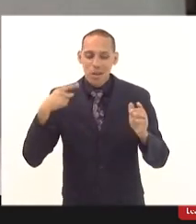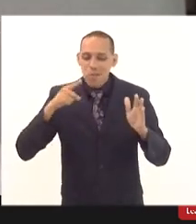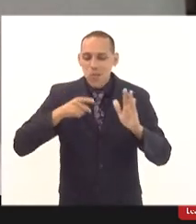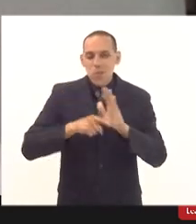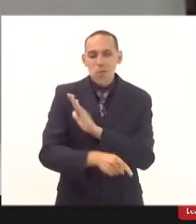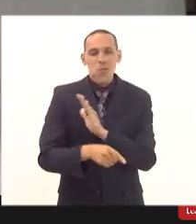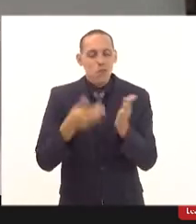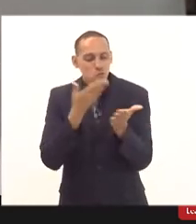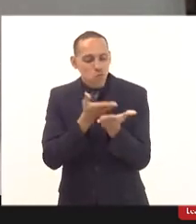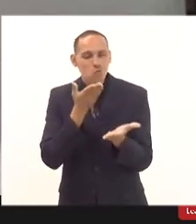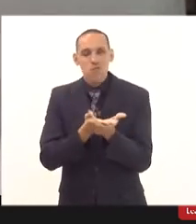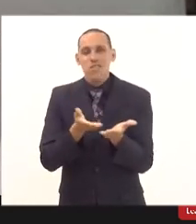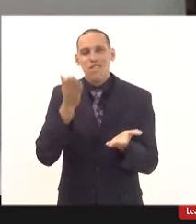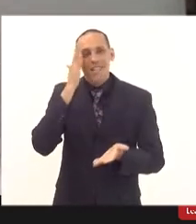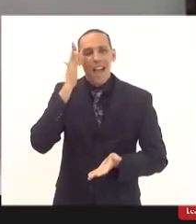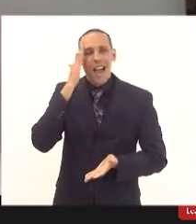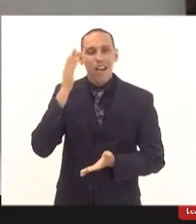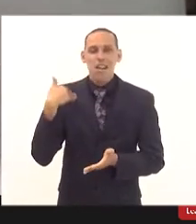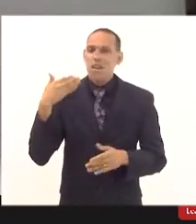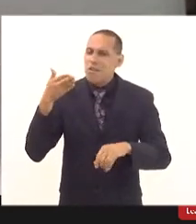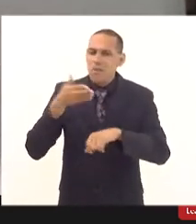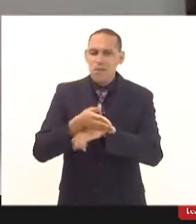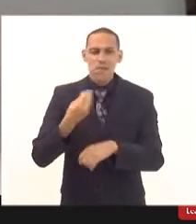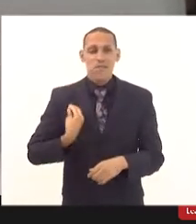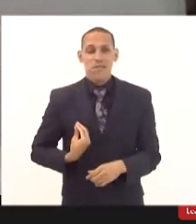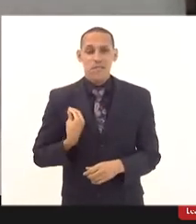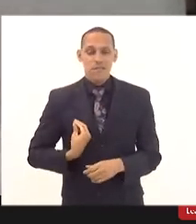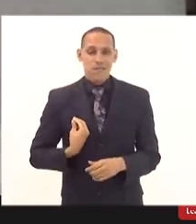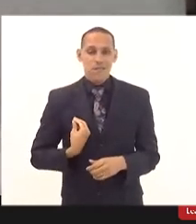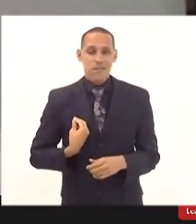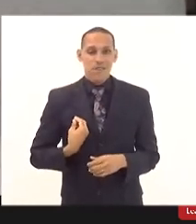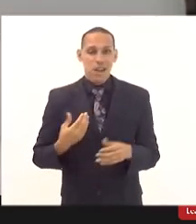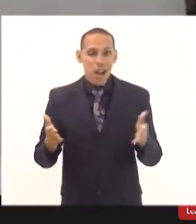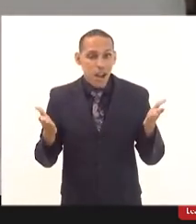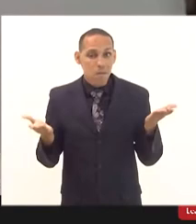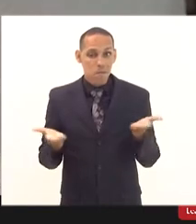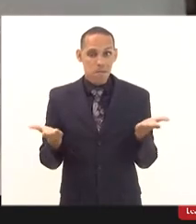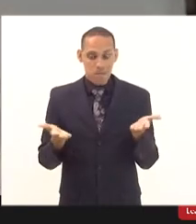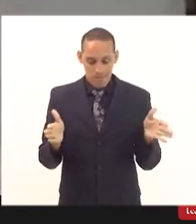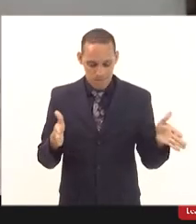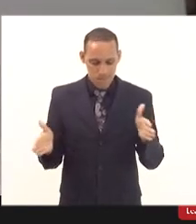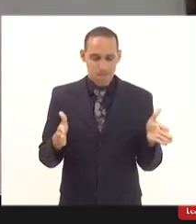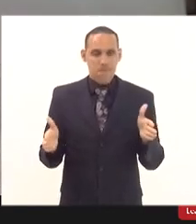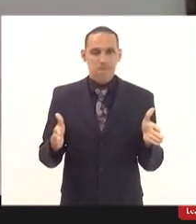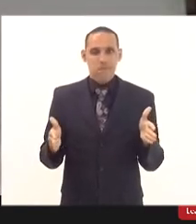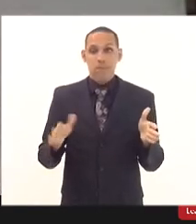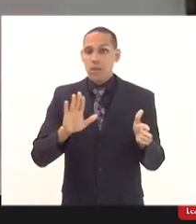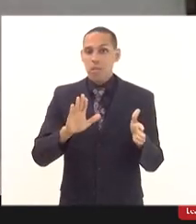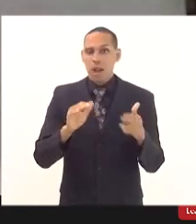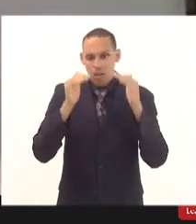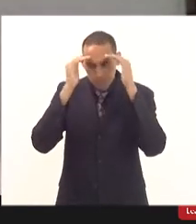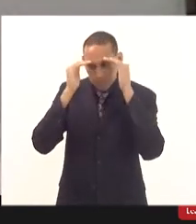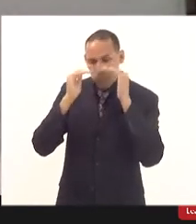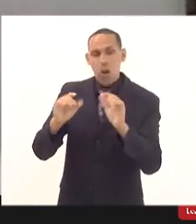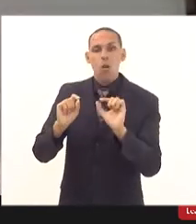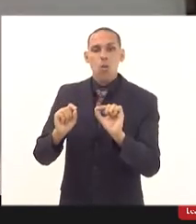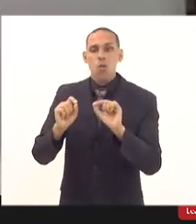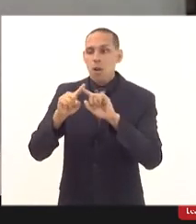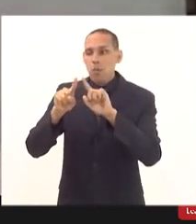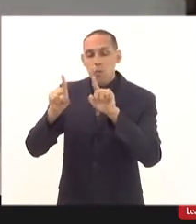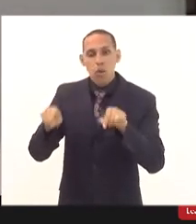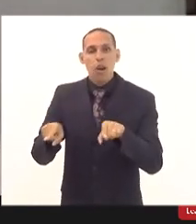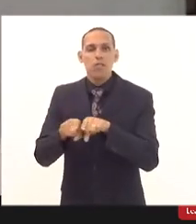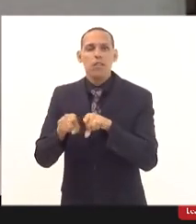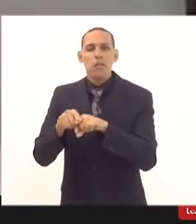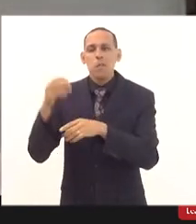história e entrei ali para viver o presente dela naquele momento para o maior respeito ao seu passado o modo respeito aos seus profissionais que eu